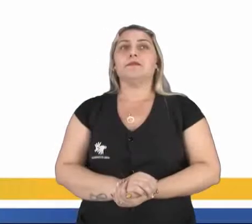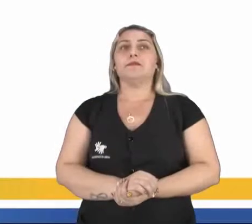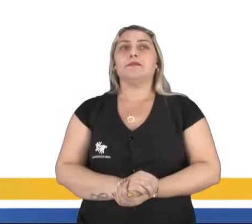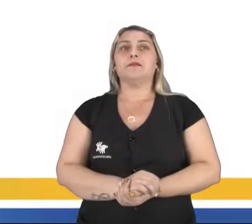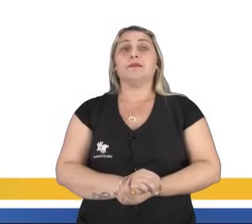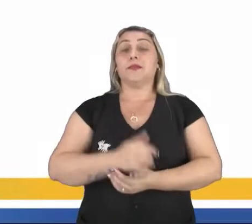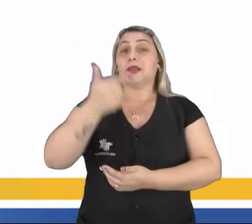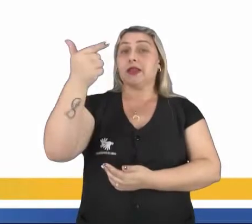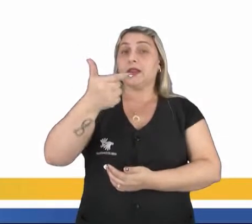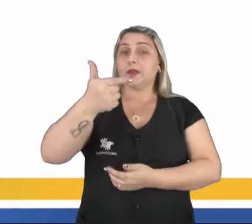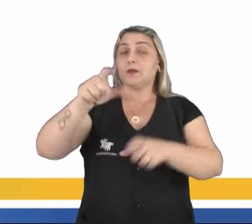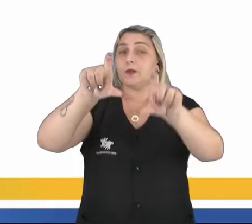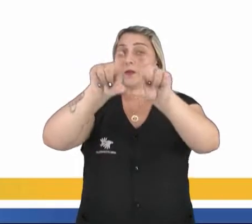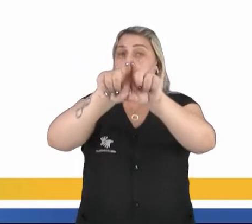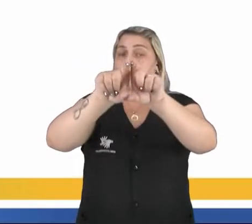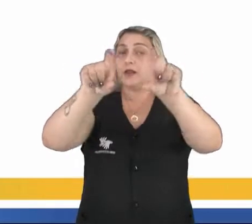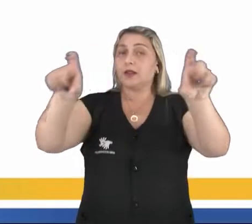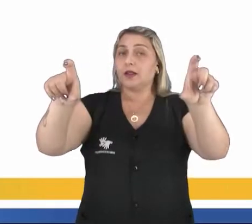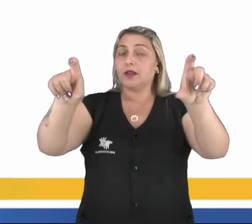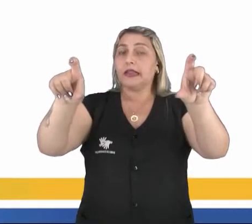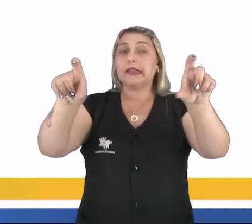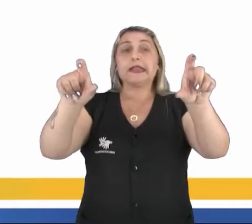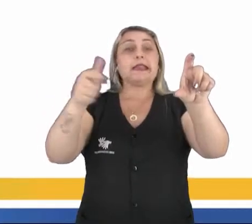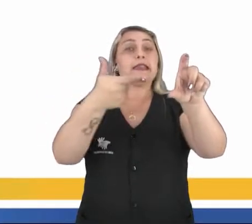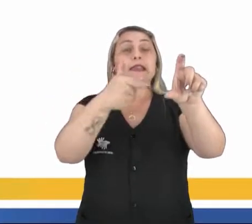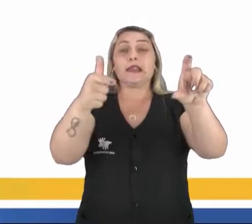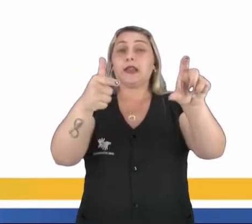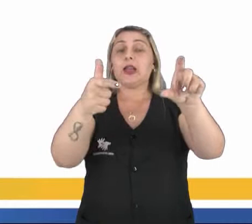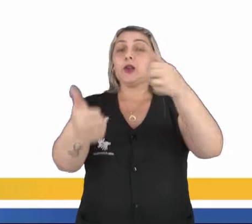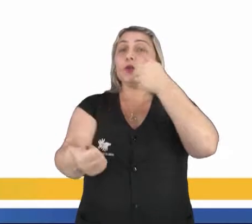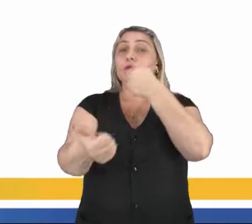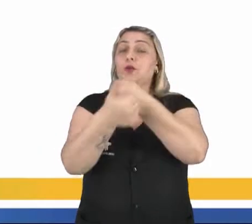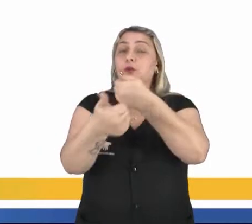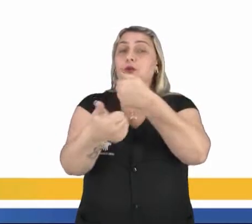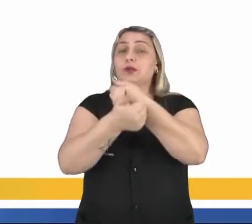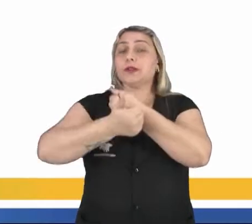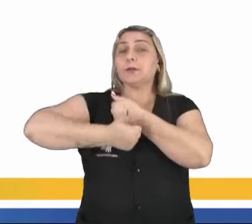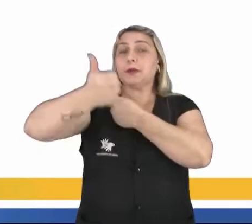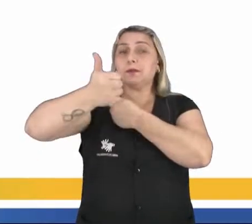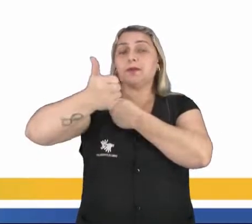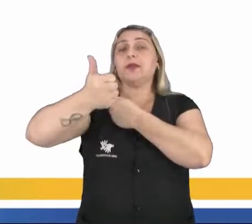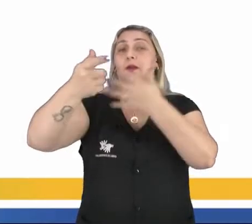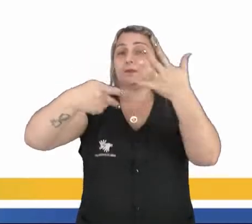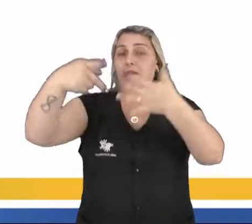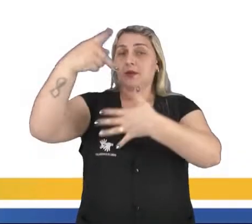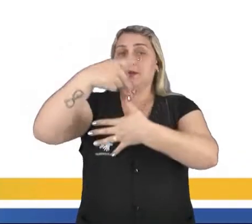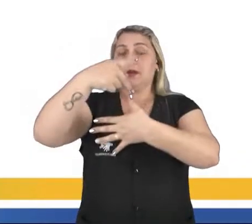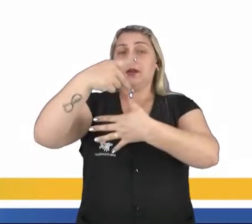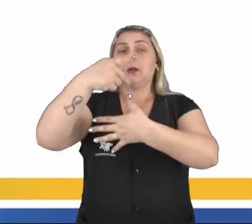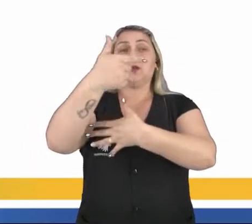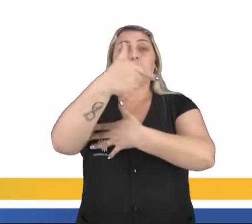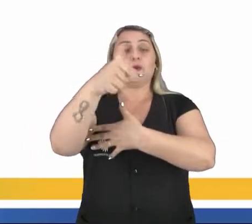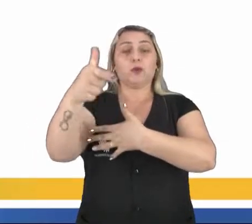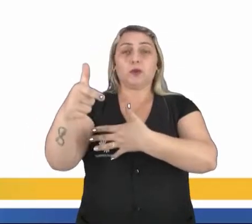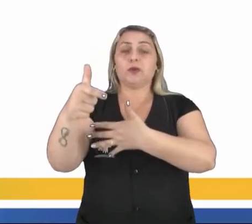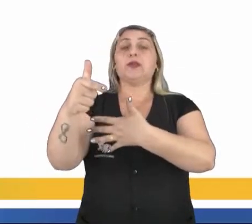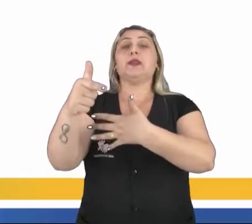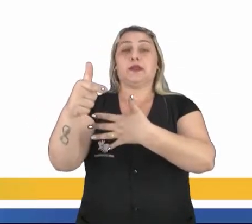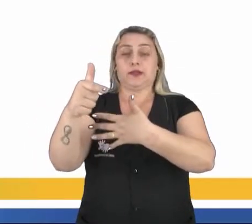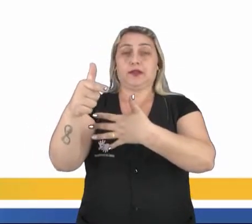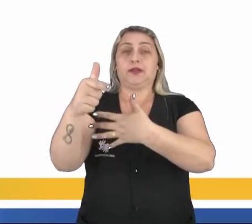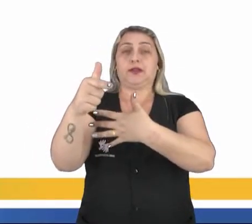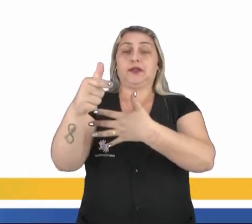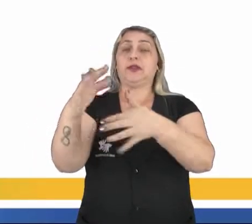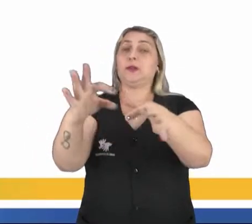ó, que a segunda oração não está encaixada na primeira, não funciona como termo da